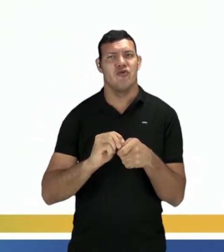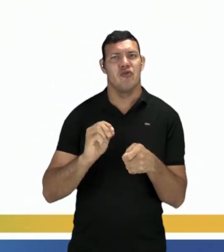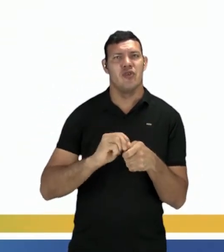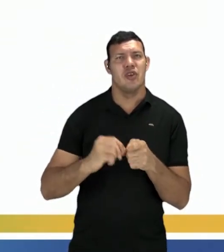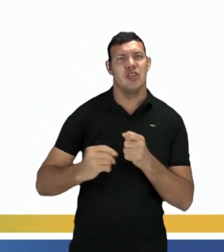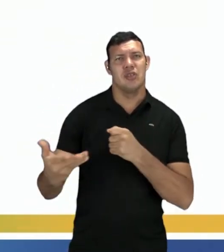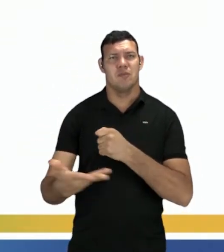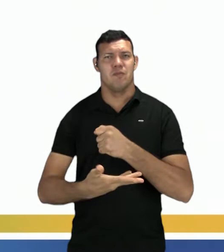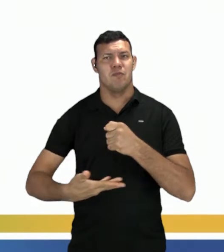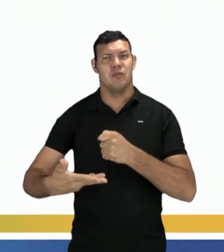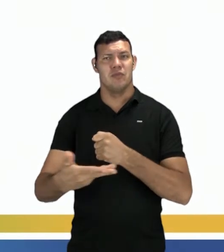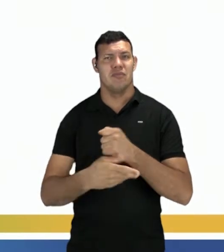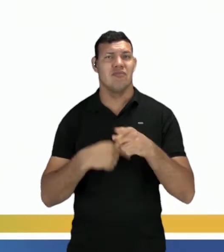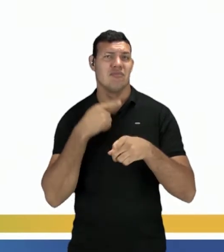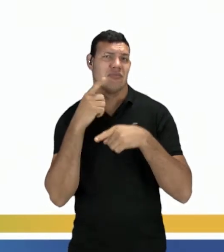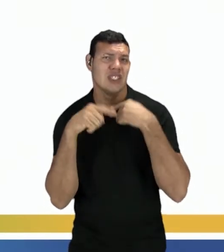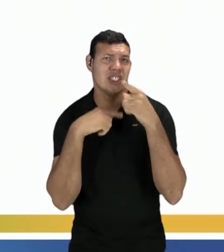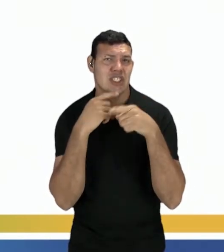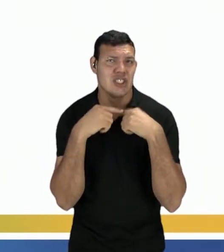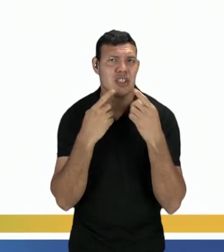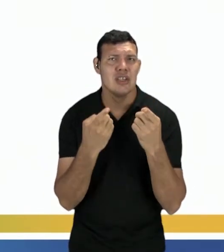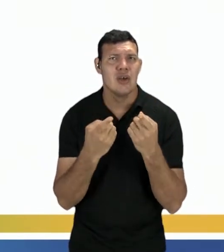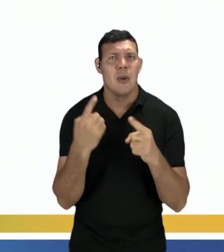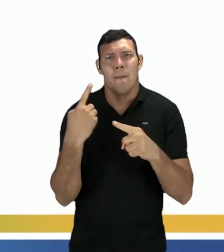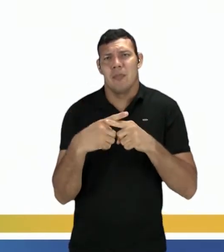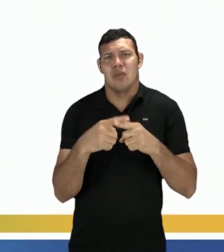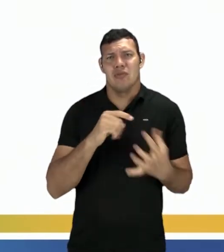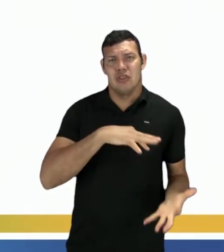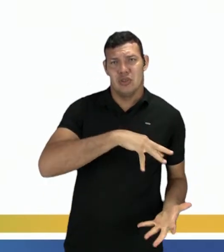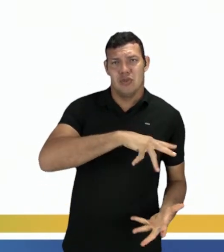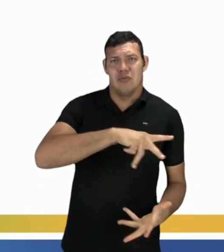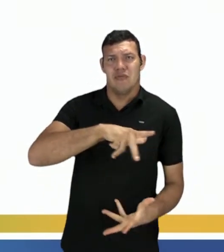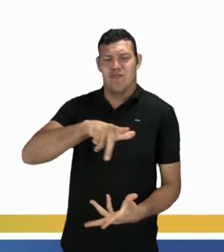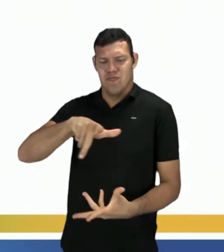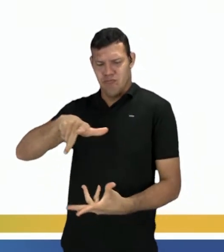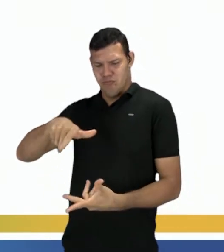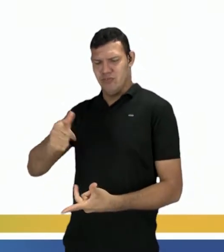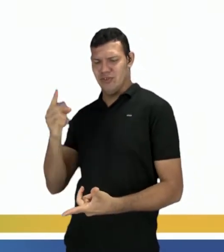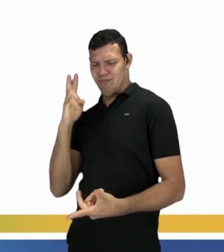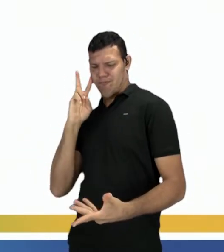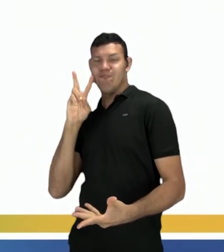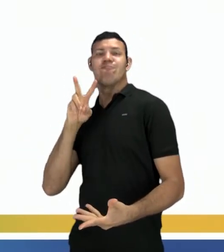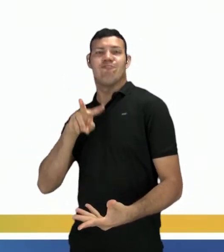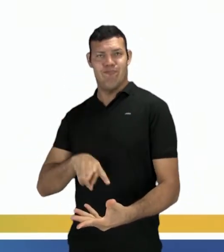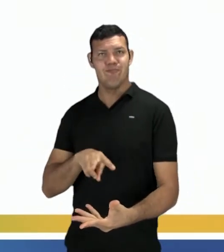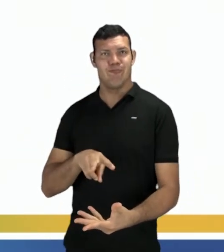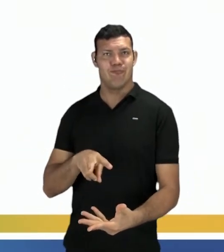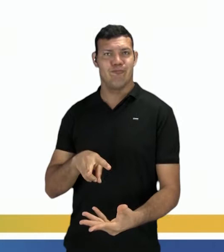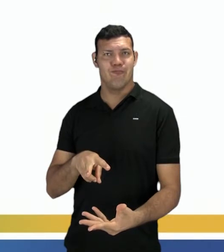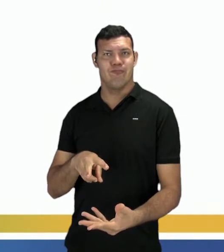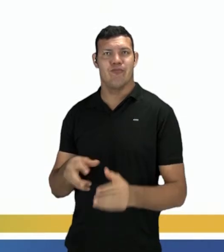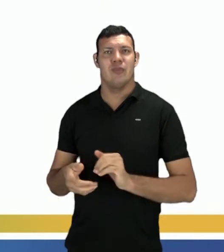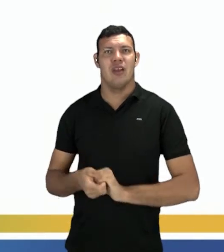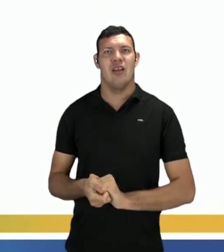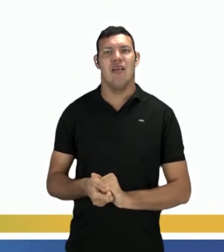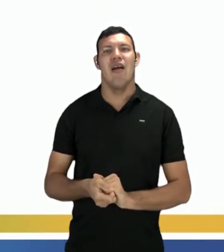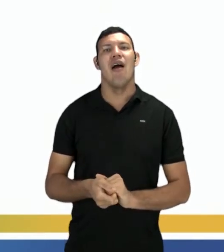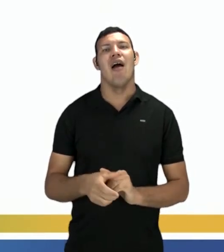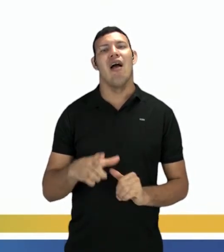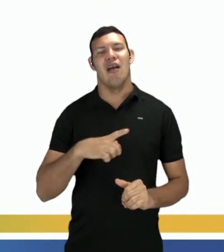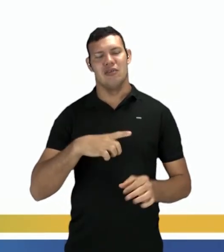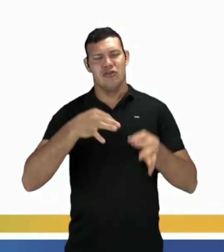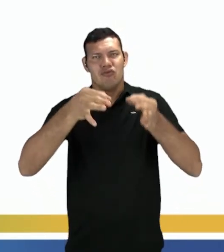nas mudanças ocorridas na concepção de um universo e sua ordem. Veja bem, em simples palavras, paradigma